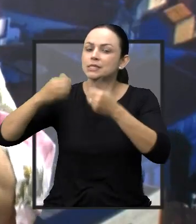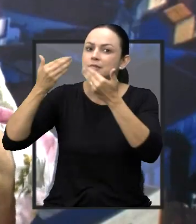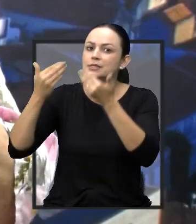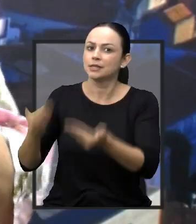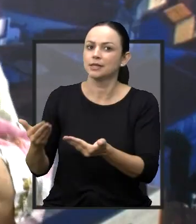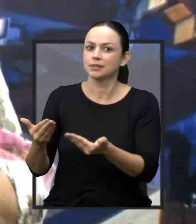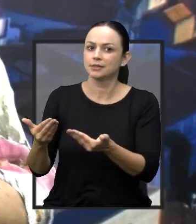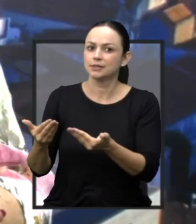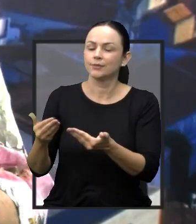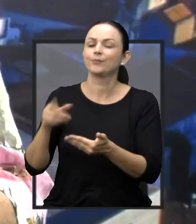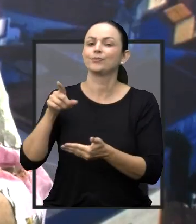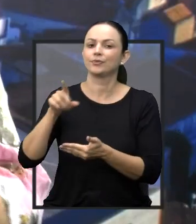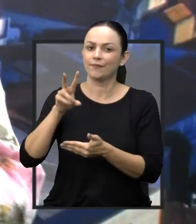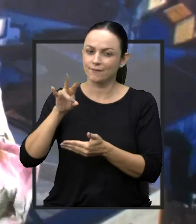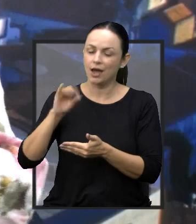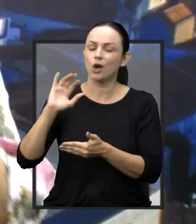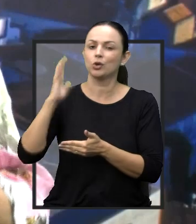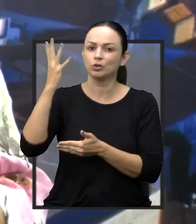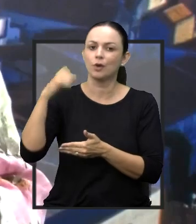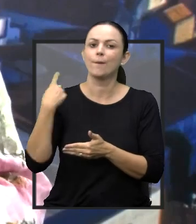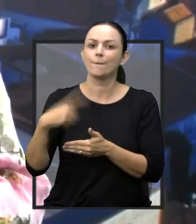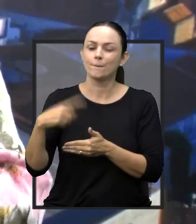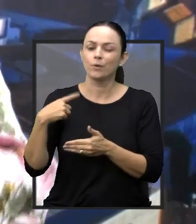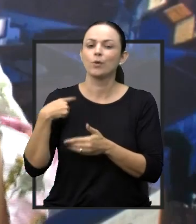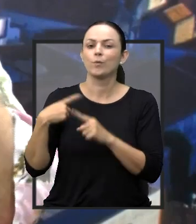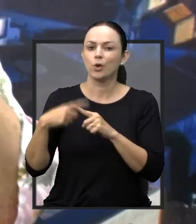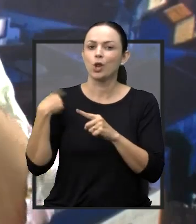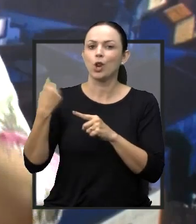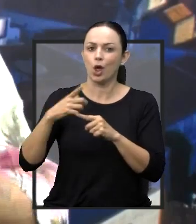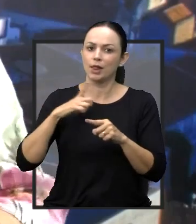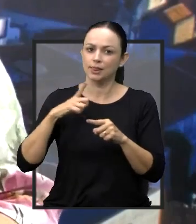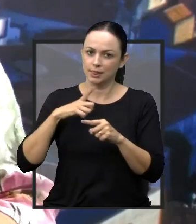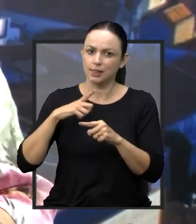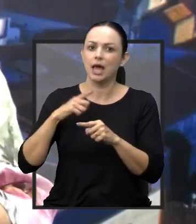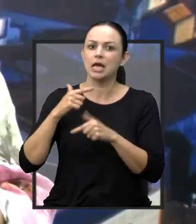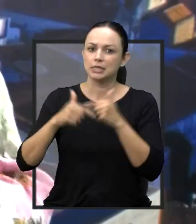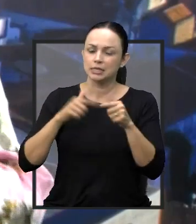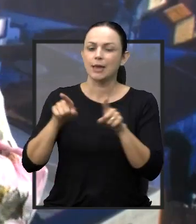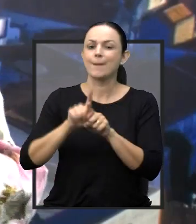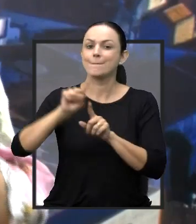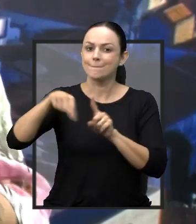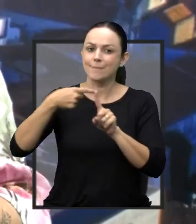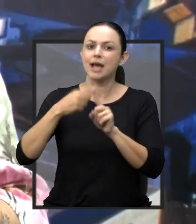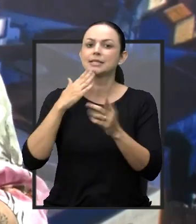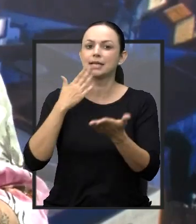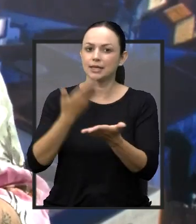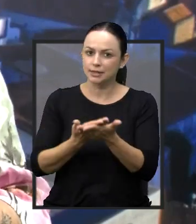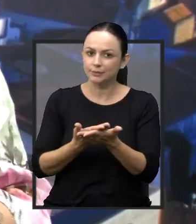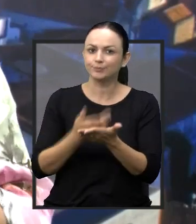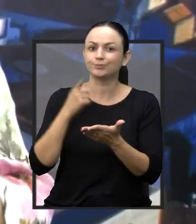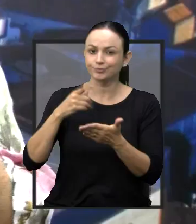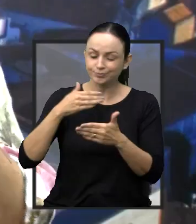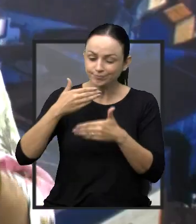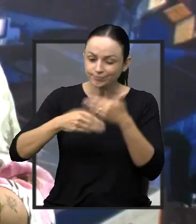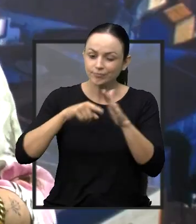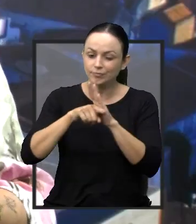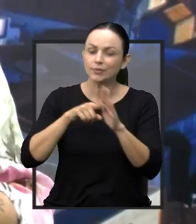Né? E isso vai acontecer, porque nós estamos nos movimentando, existem mais requerimentos, a situação está tomando